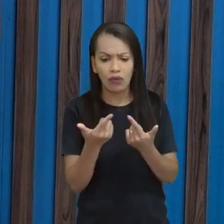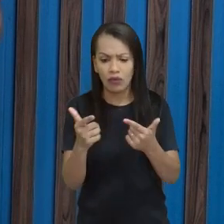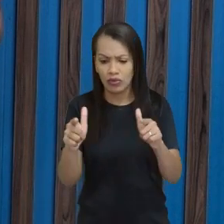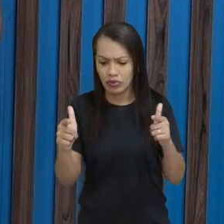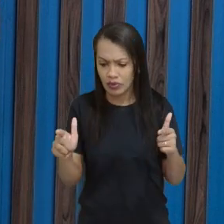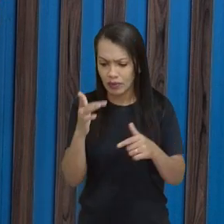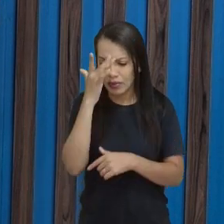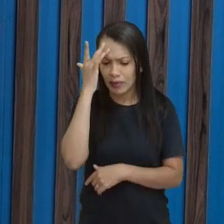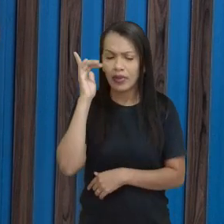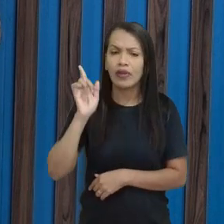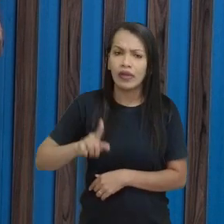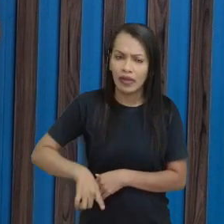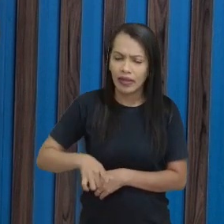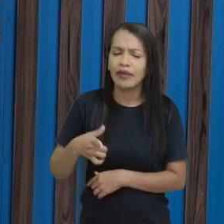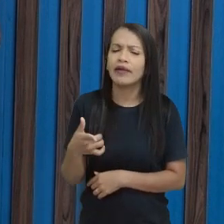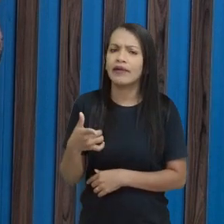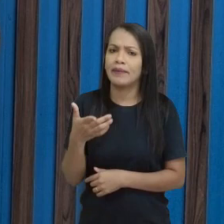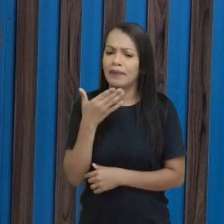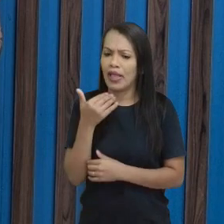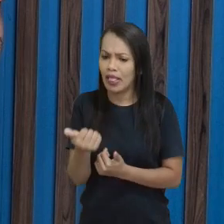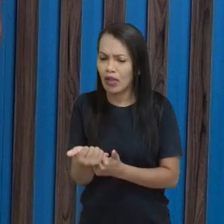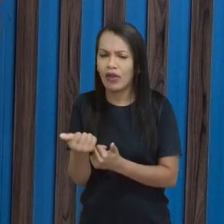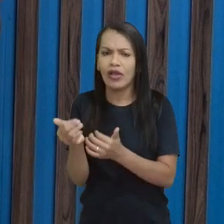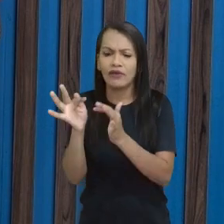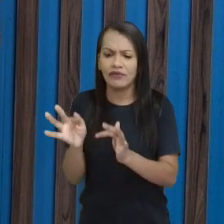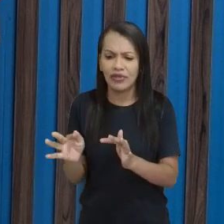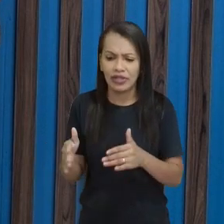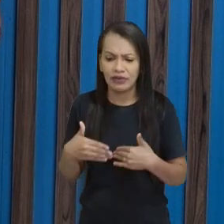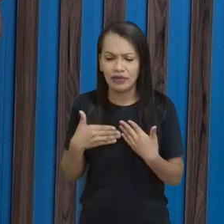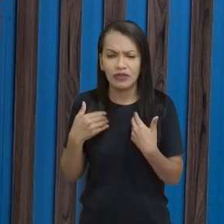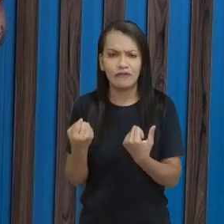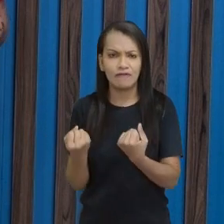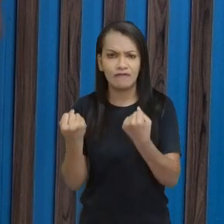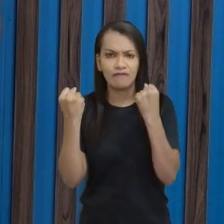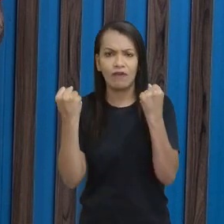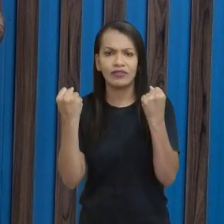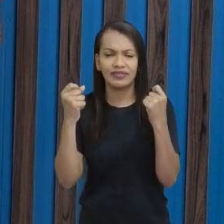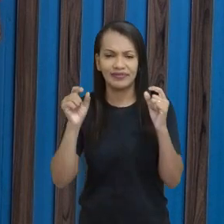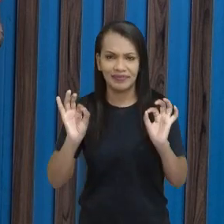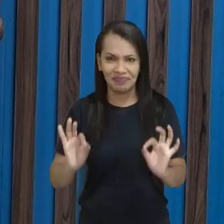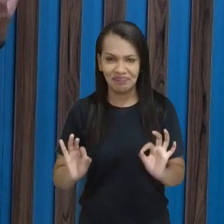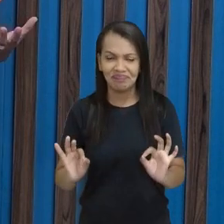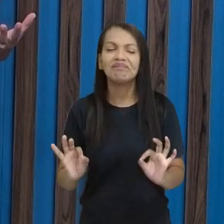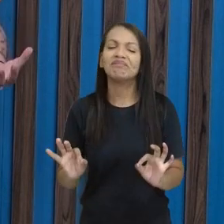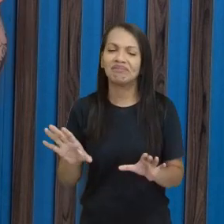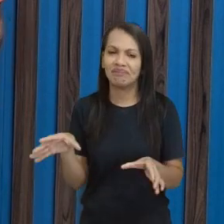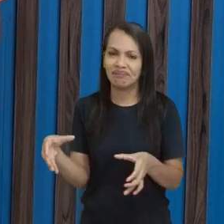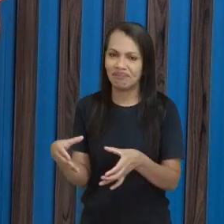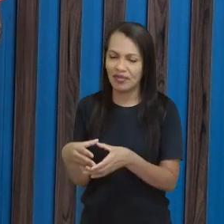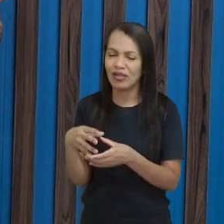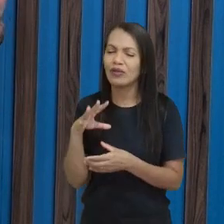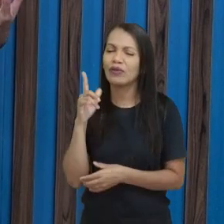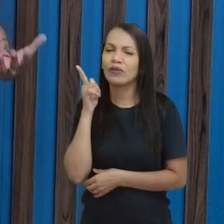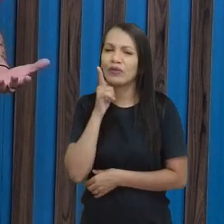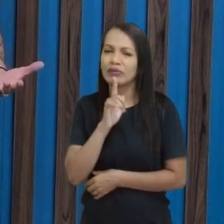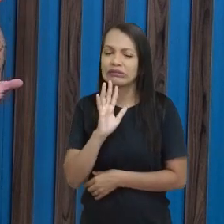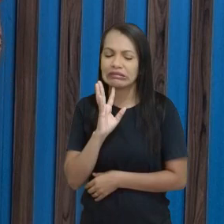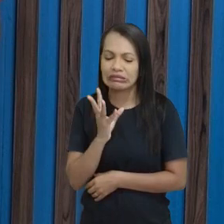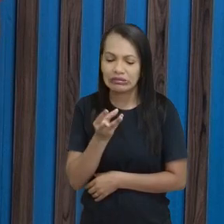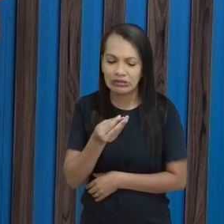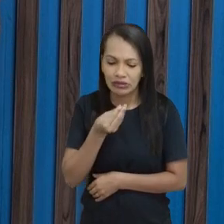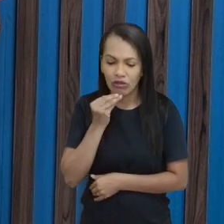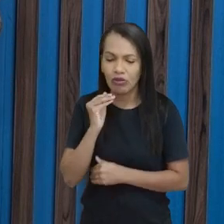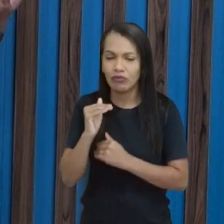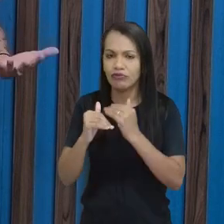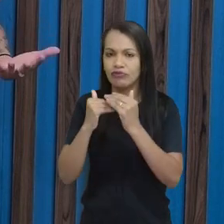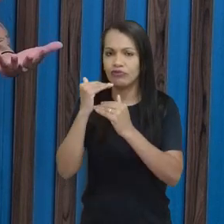a gente realmente fica muito mais potente, Fica muito mais forte aí todo esse conhecimento. E já que a